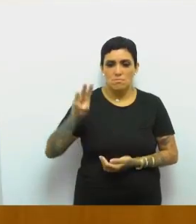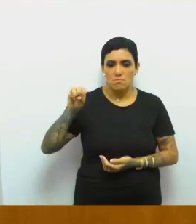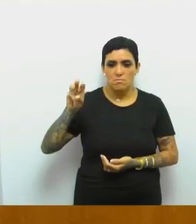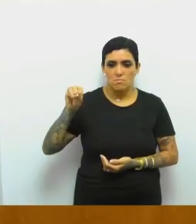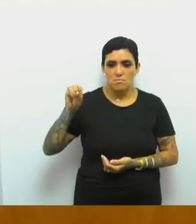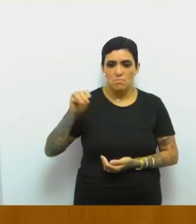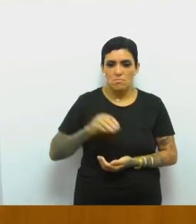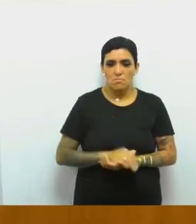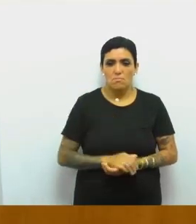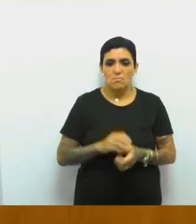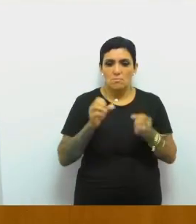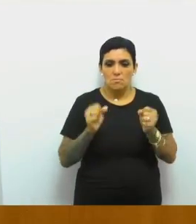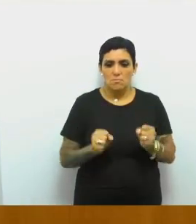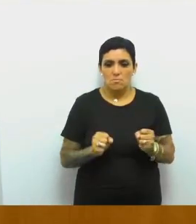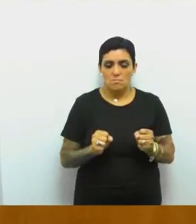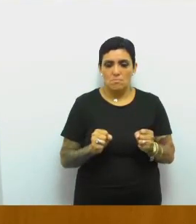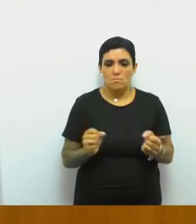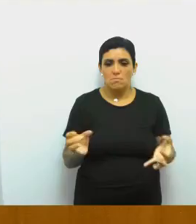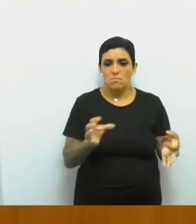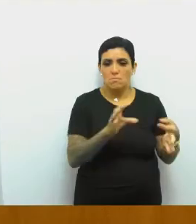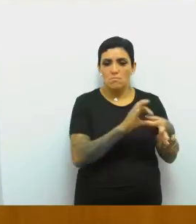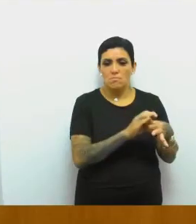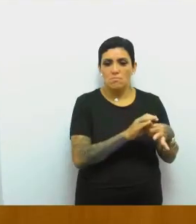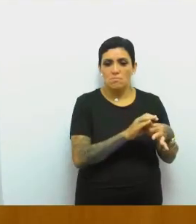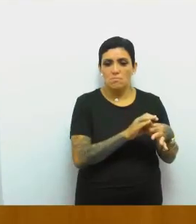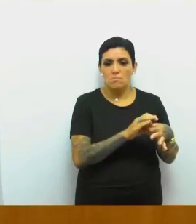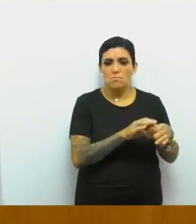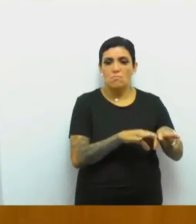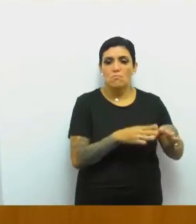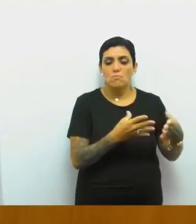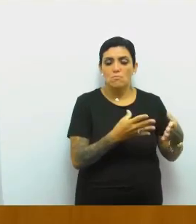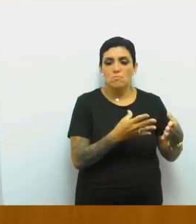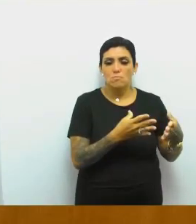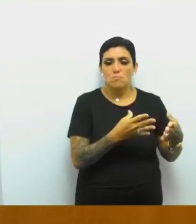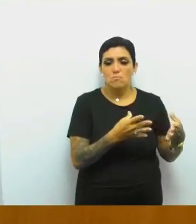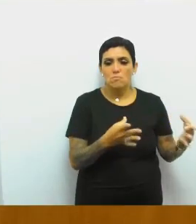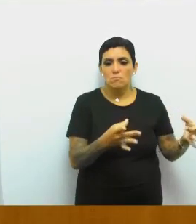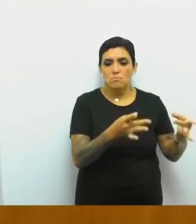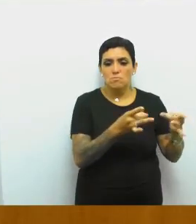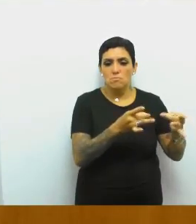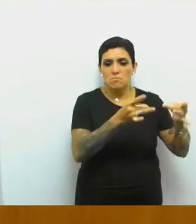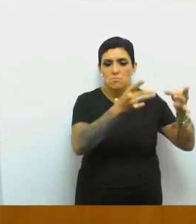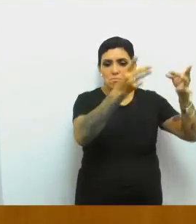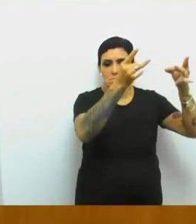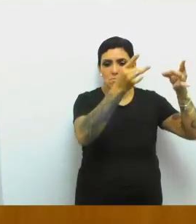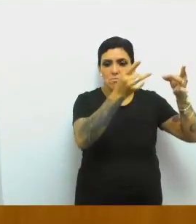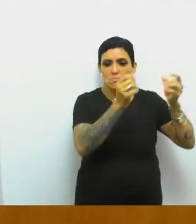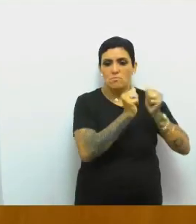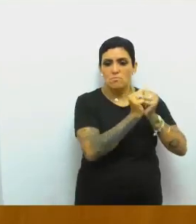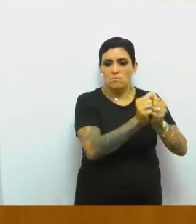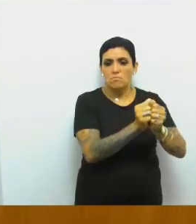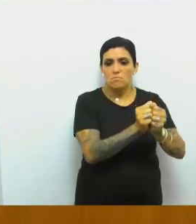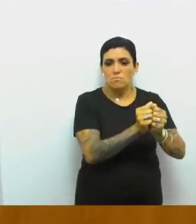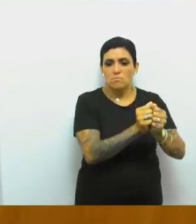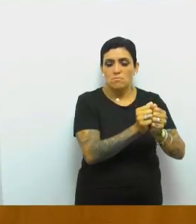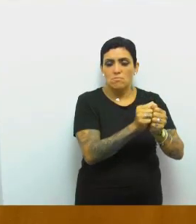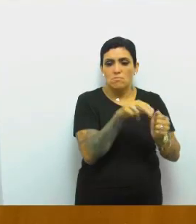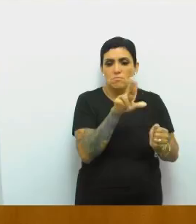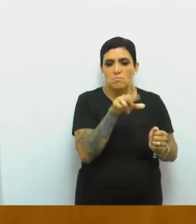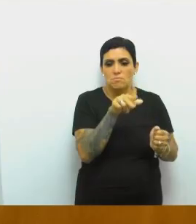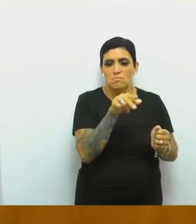si, elas podem até ser inclusas. Quando elas não estão em pauta normal, em pauta complementar, elas não estão ficando